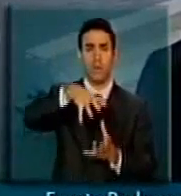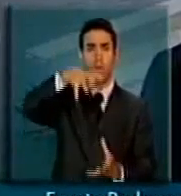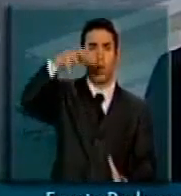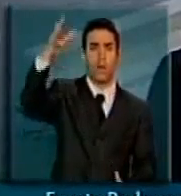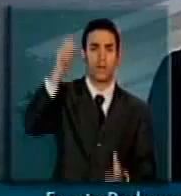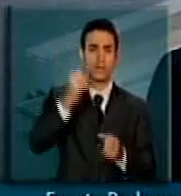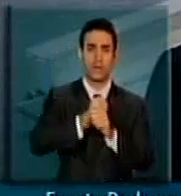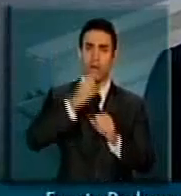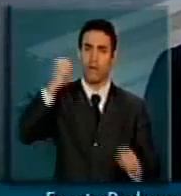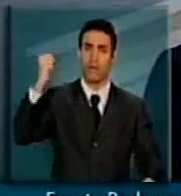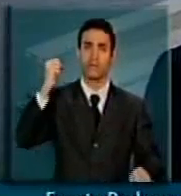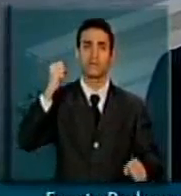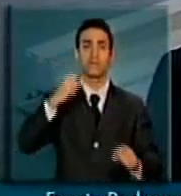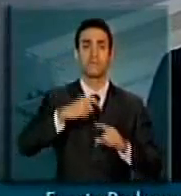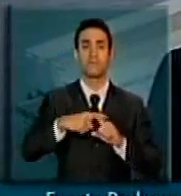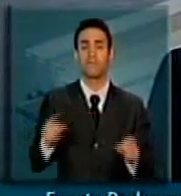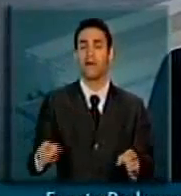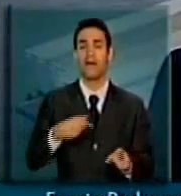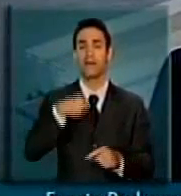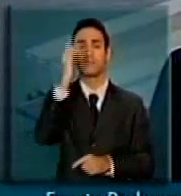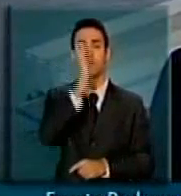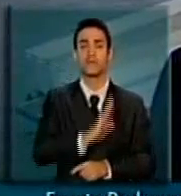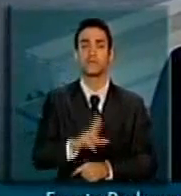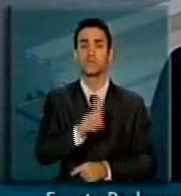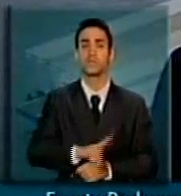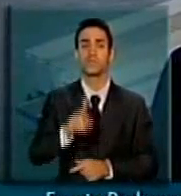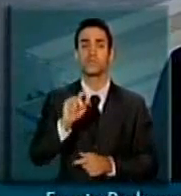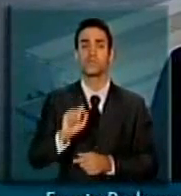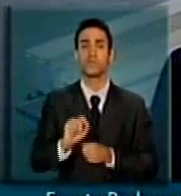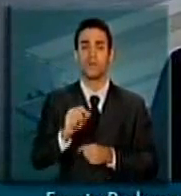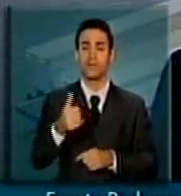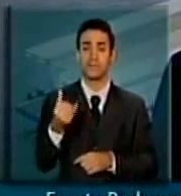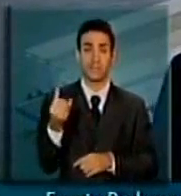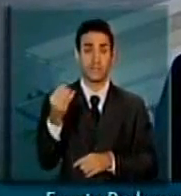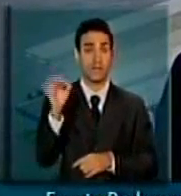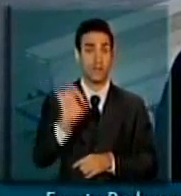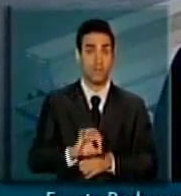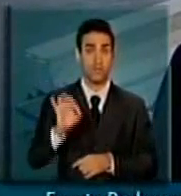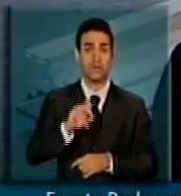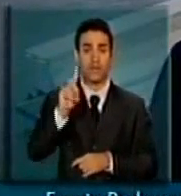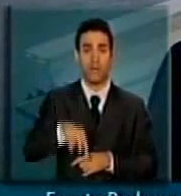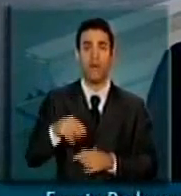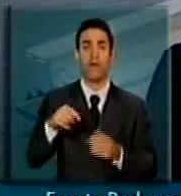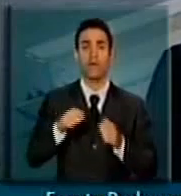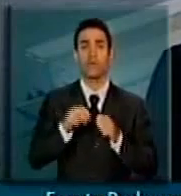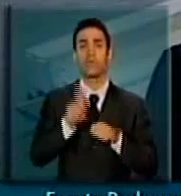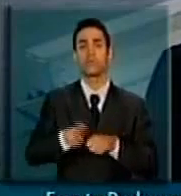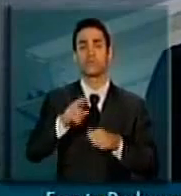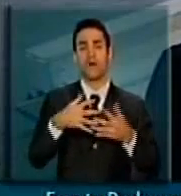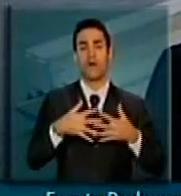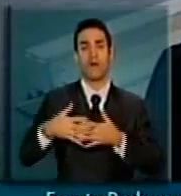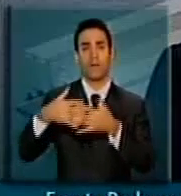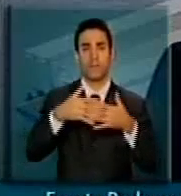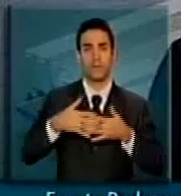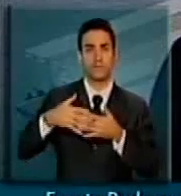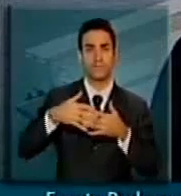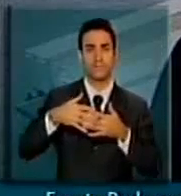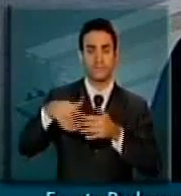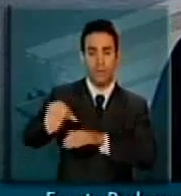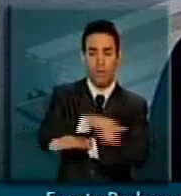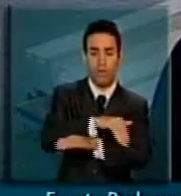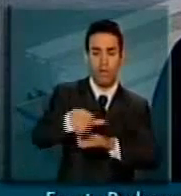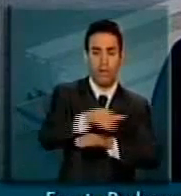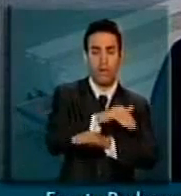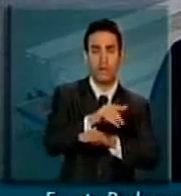por um sistema de transportes em que quase 60% dos produtos transitam por rodovias. A malha ferroviária representa